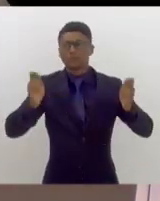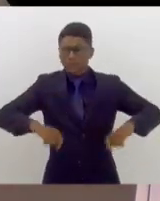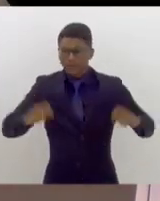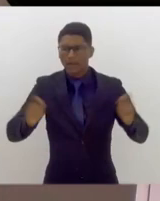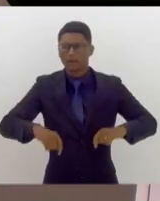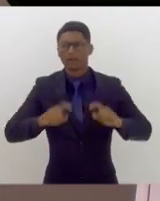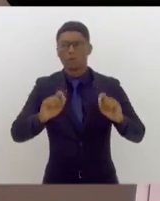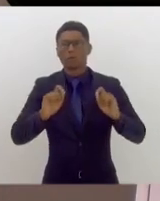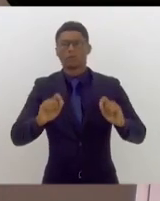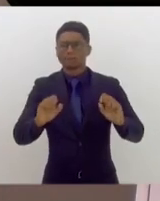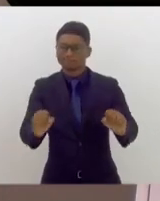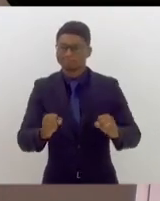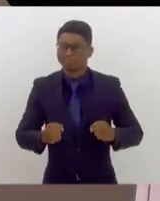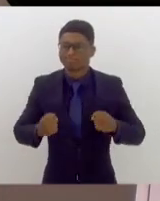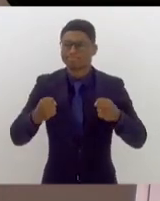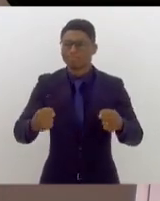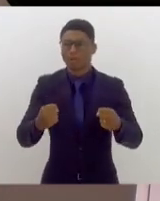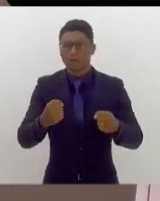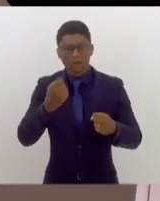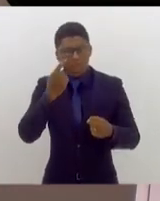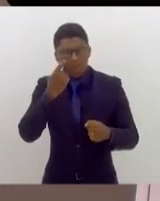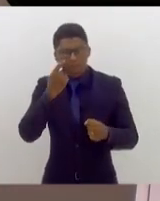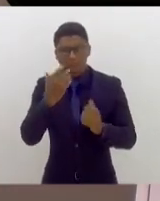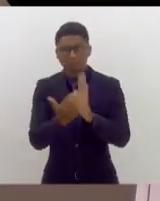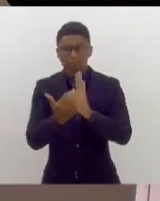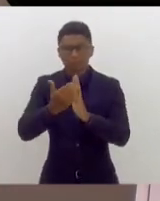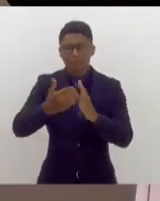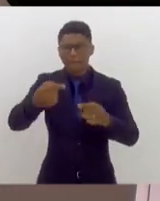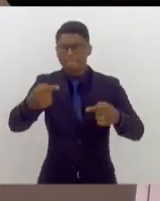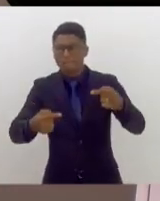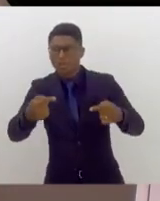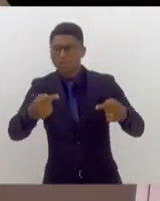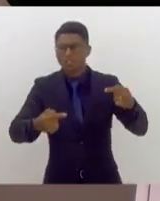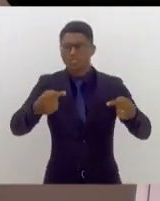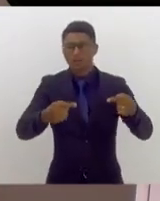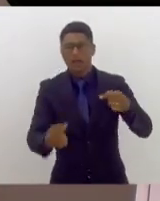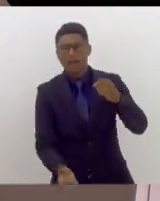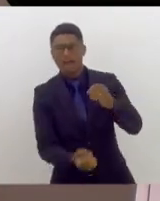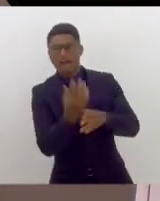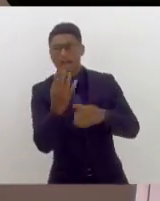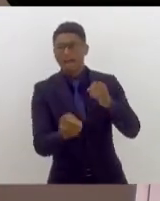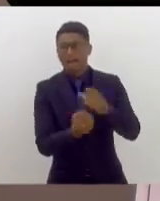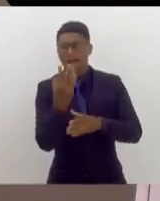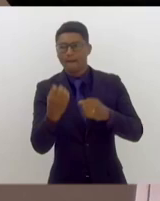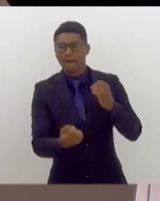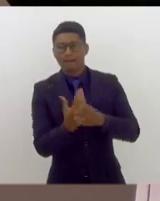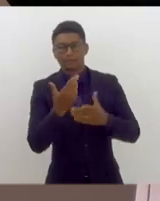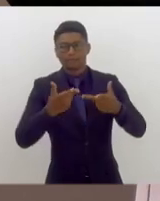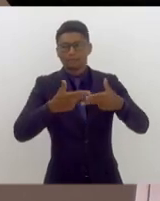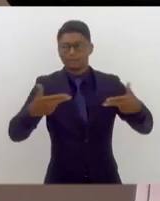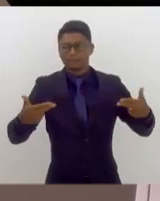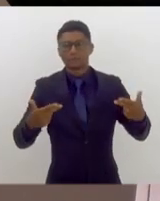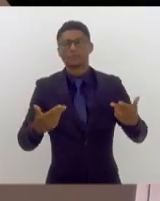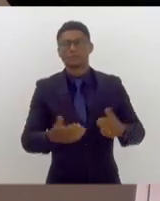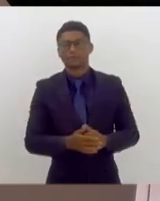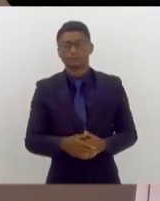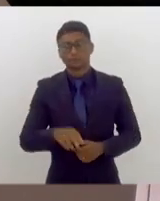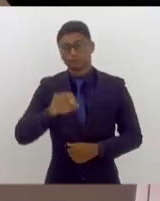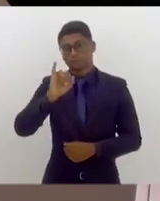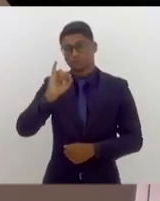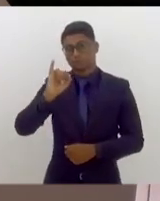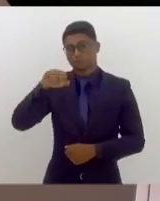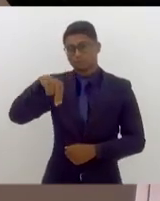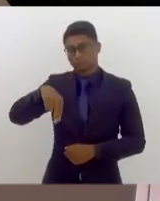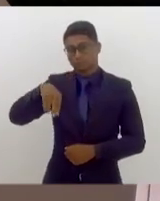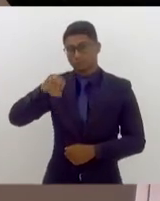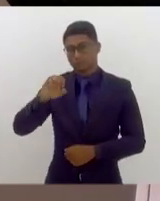nos ajudem a produzir a política e acompanhar o seu desenvolvimento. Né? O INEP, por exemplo, é